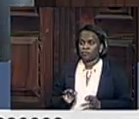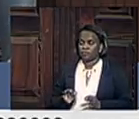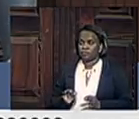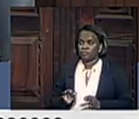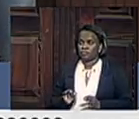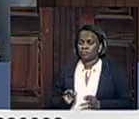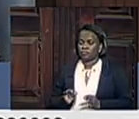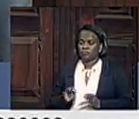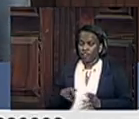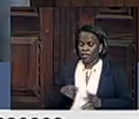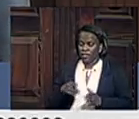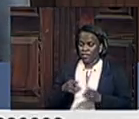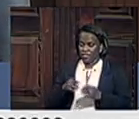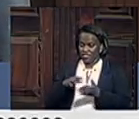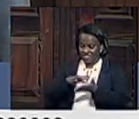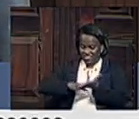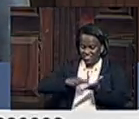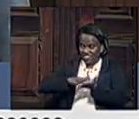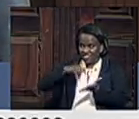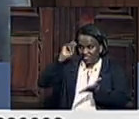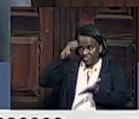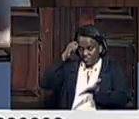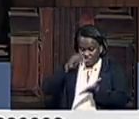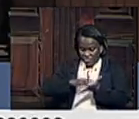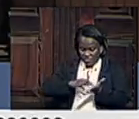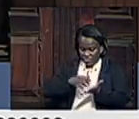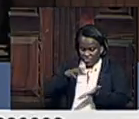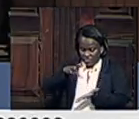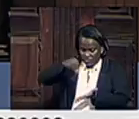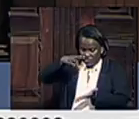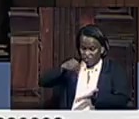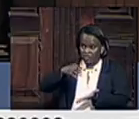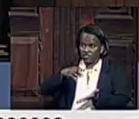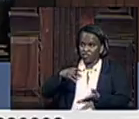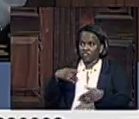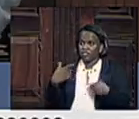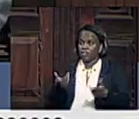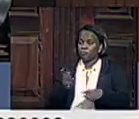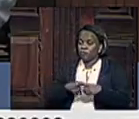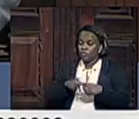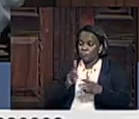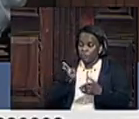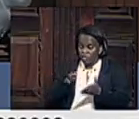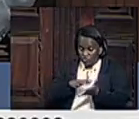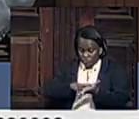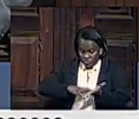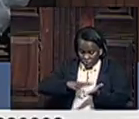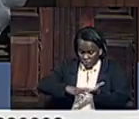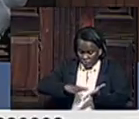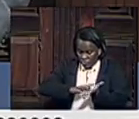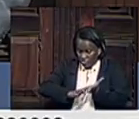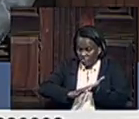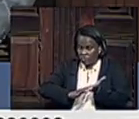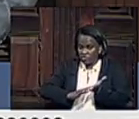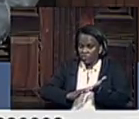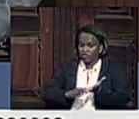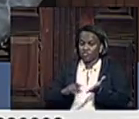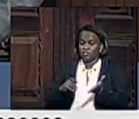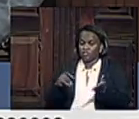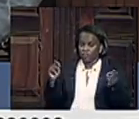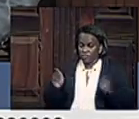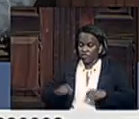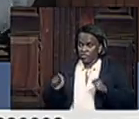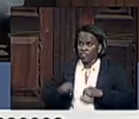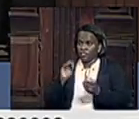através do código de barras, por que no próprio código de barras já não